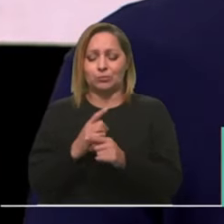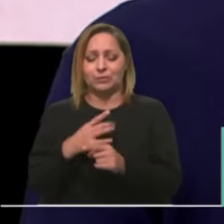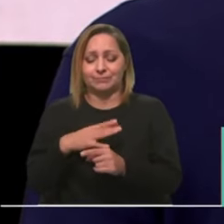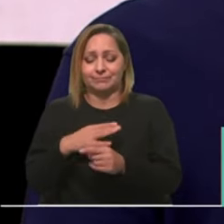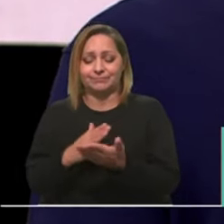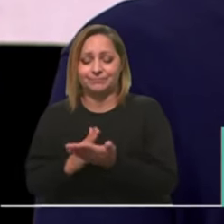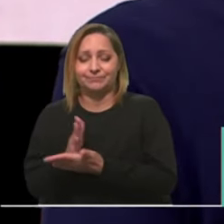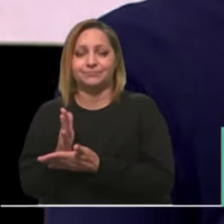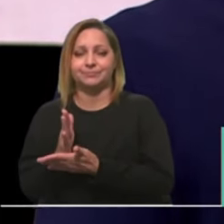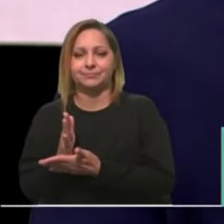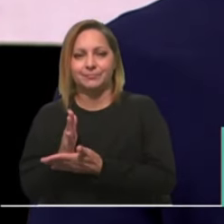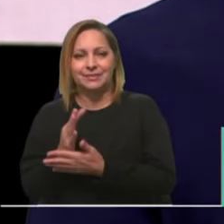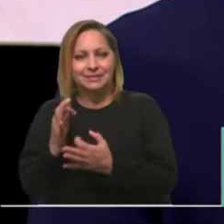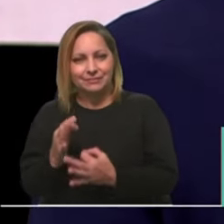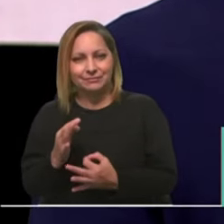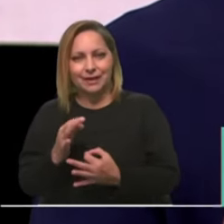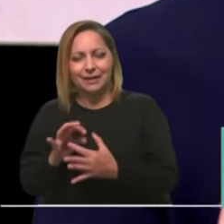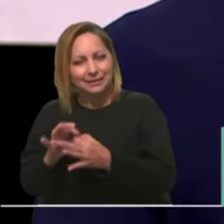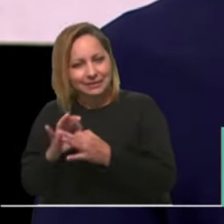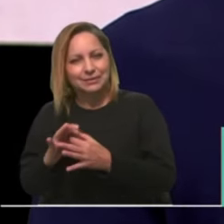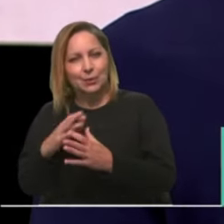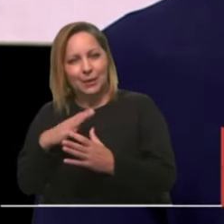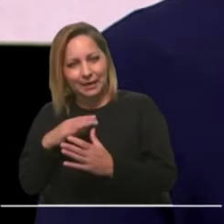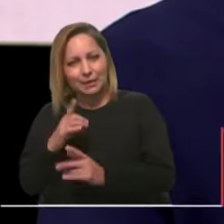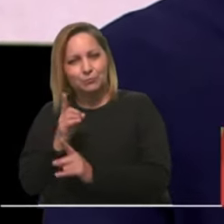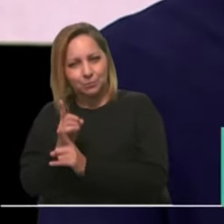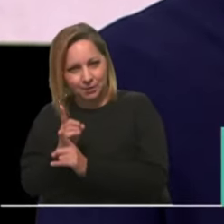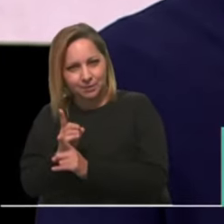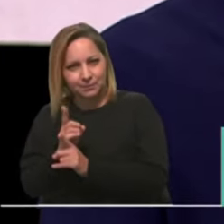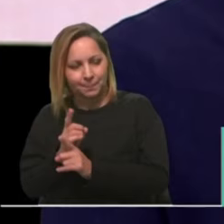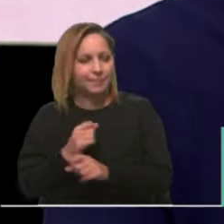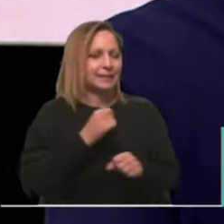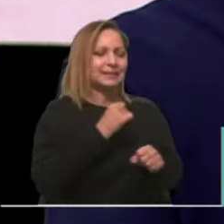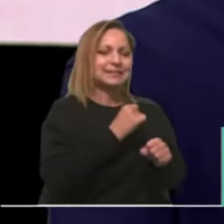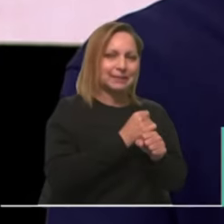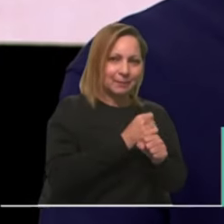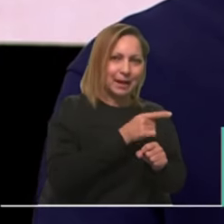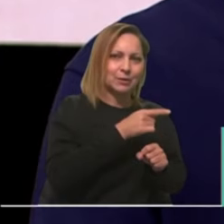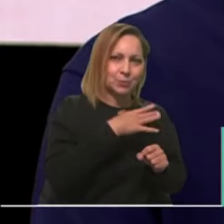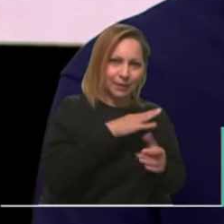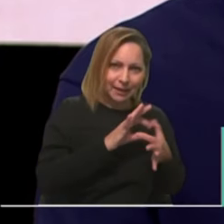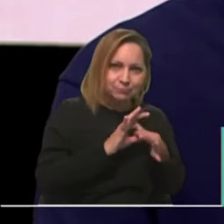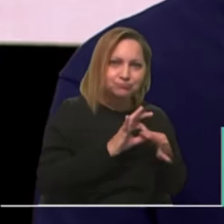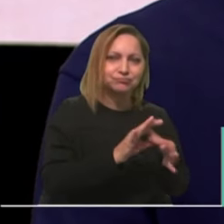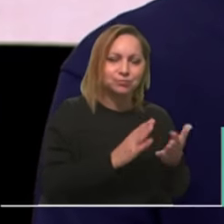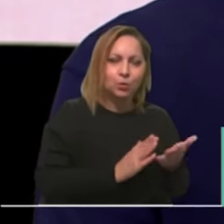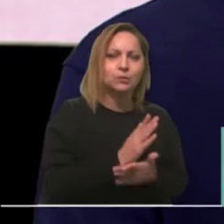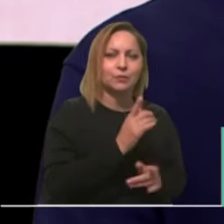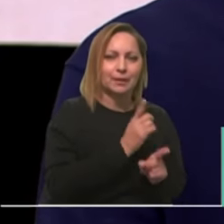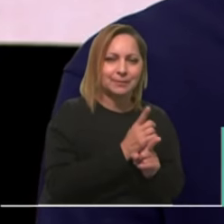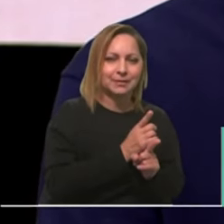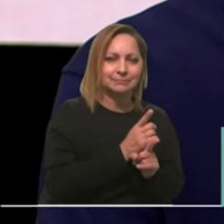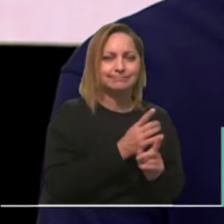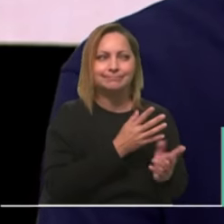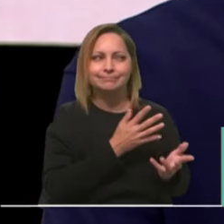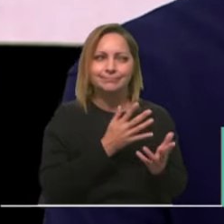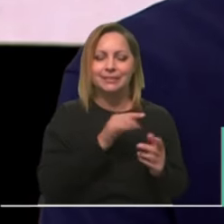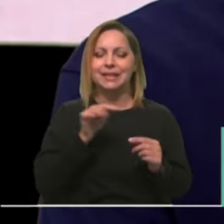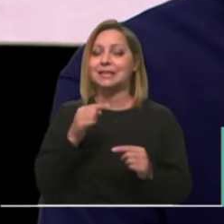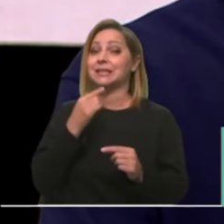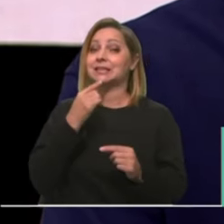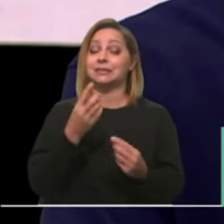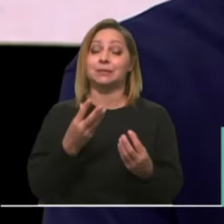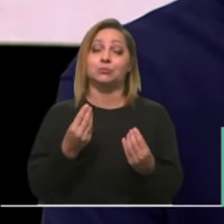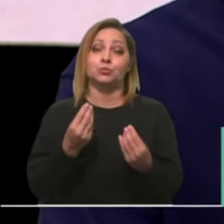é fazer-nos questionar o que é que realmente nos apaixona. Faz sentido, não faz. Exatamente. Aquilo que nós dizemos aqui, Vasco,